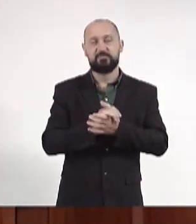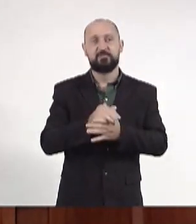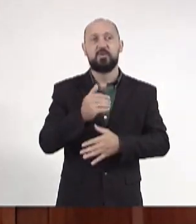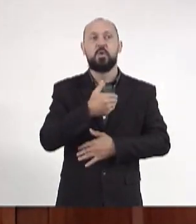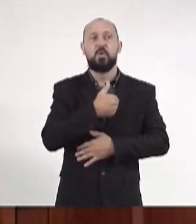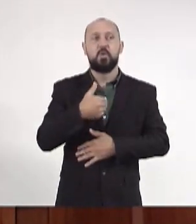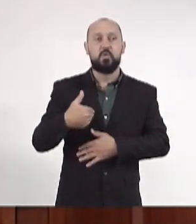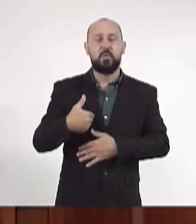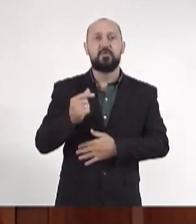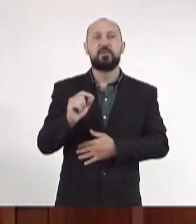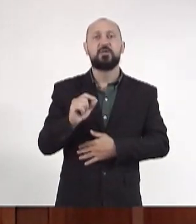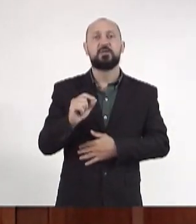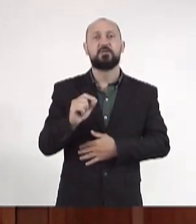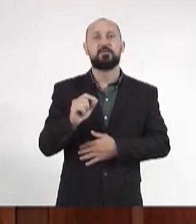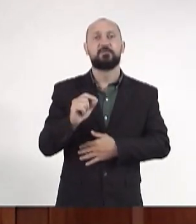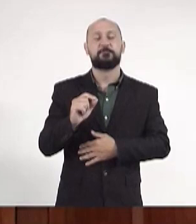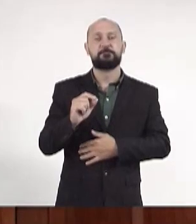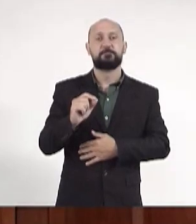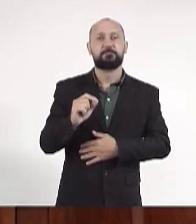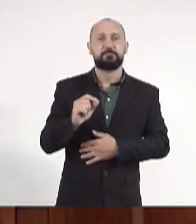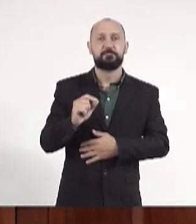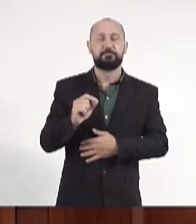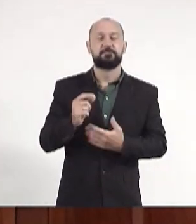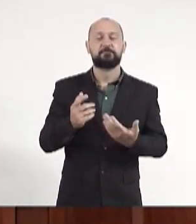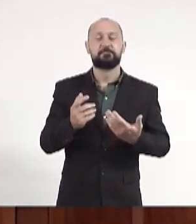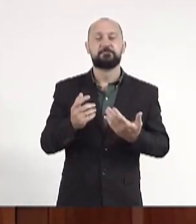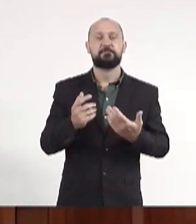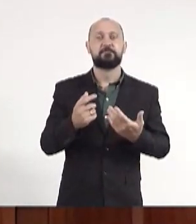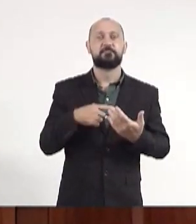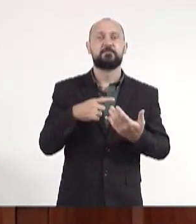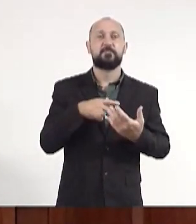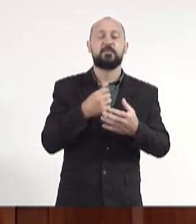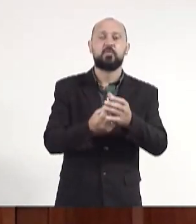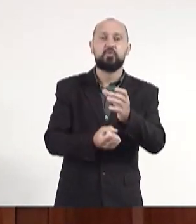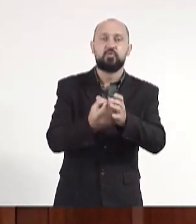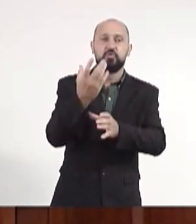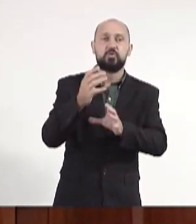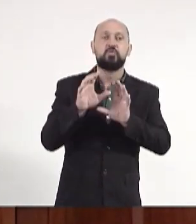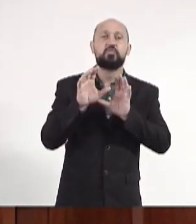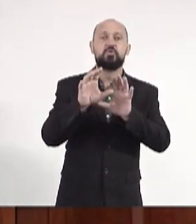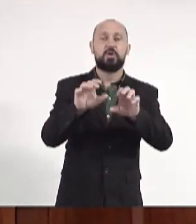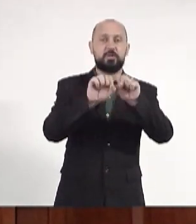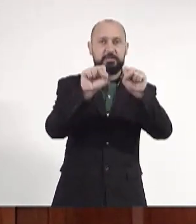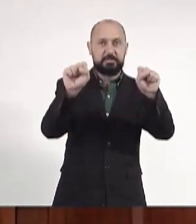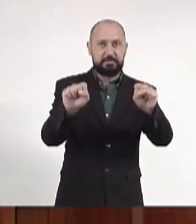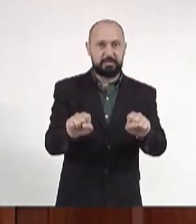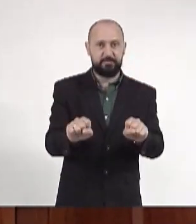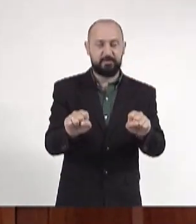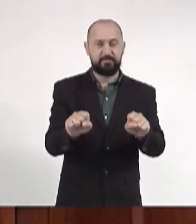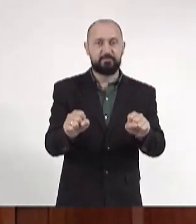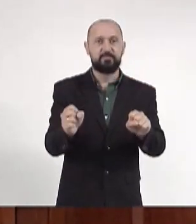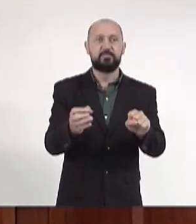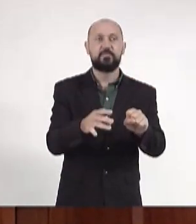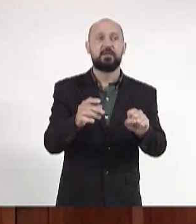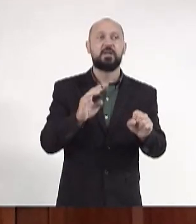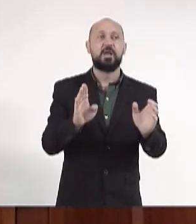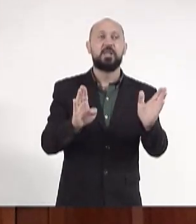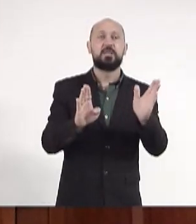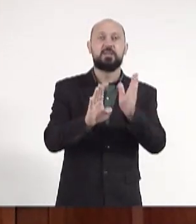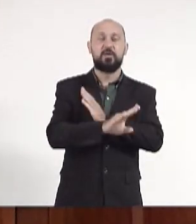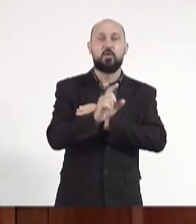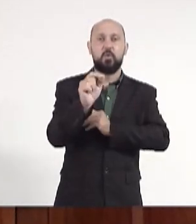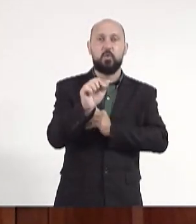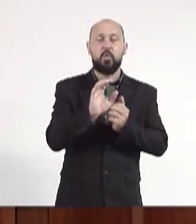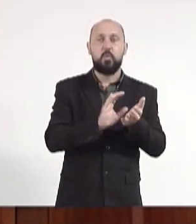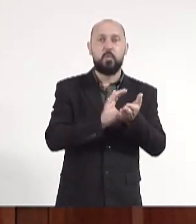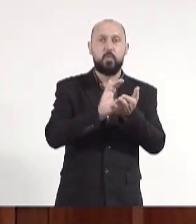O governo, então, passou a implantar uma nova sistemática. Ele transfere